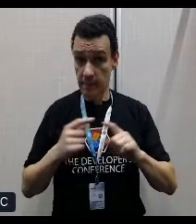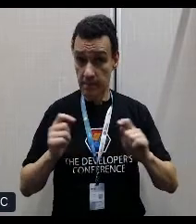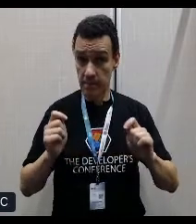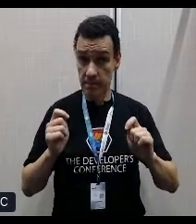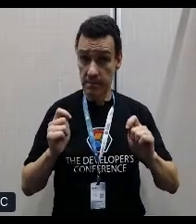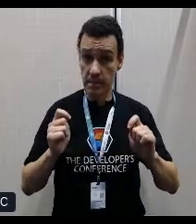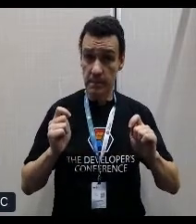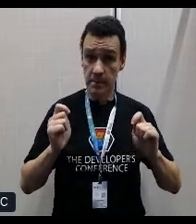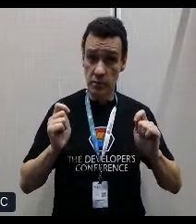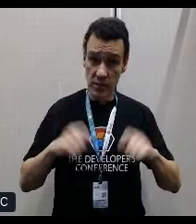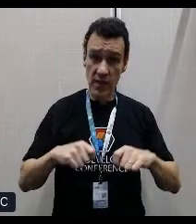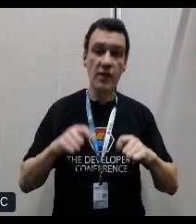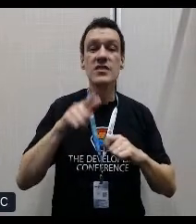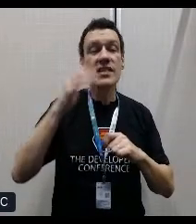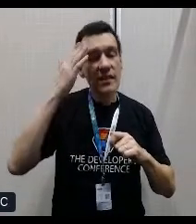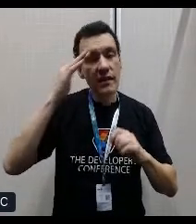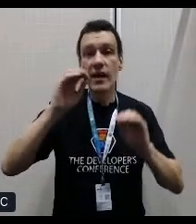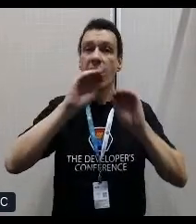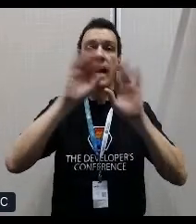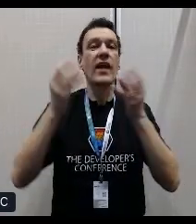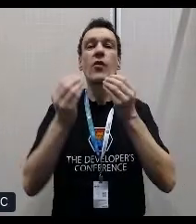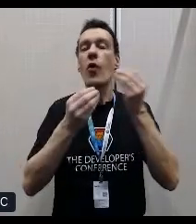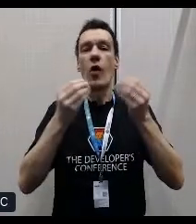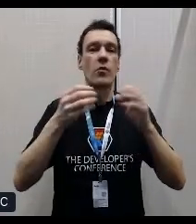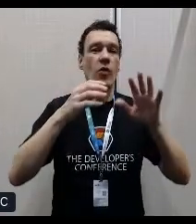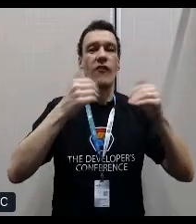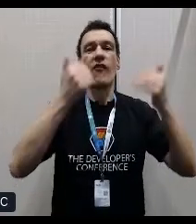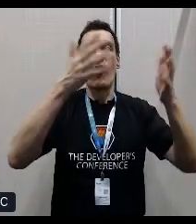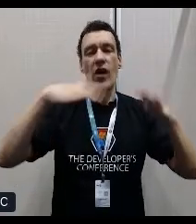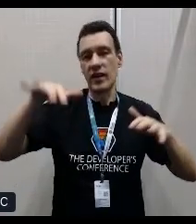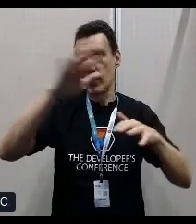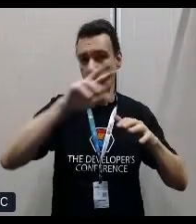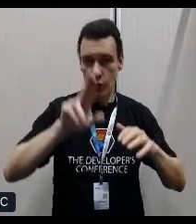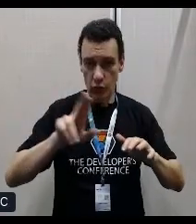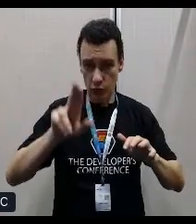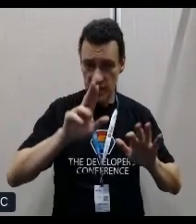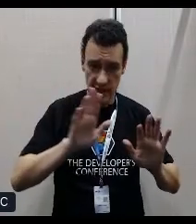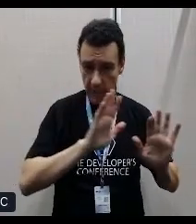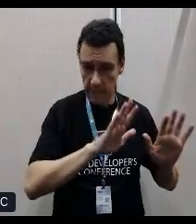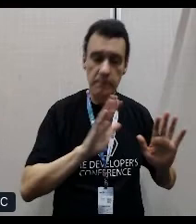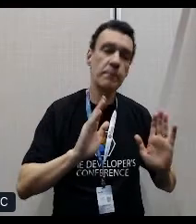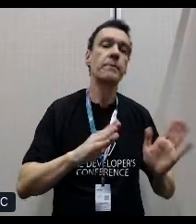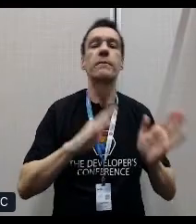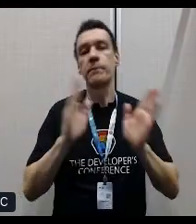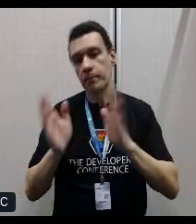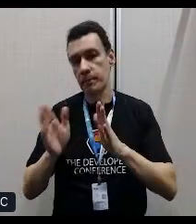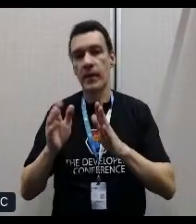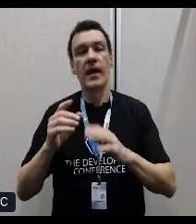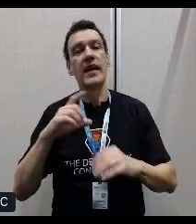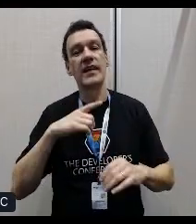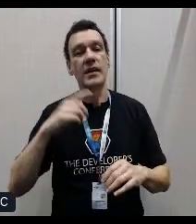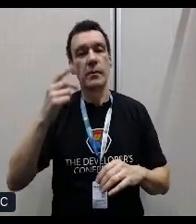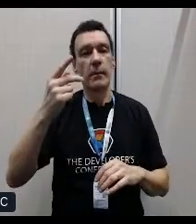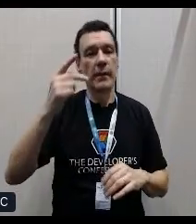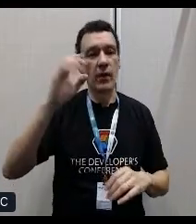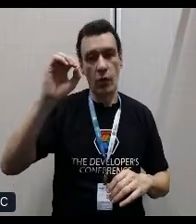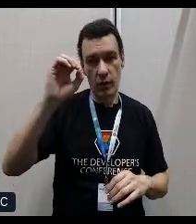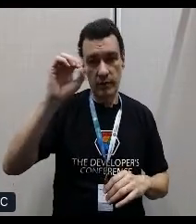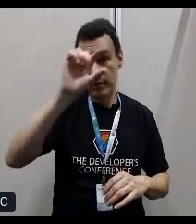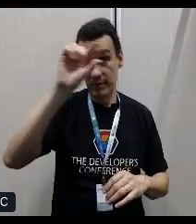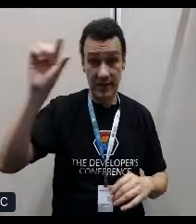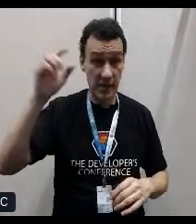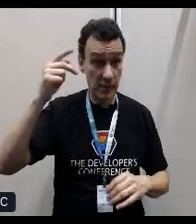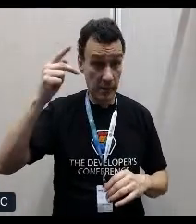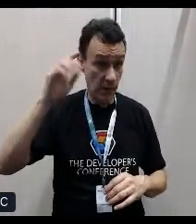o mercado. No próximo slide, a gente tem o PO, né, um Product One, um título, e daí também